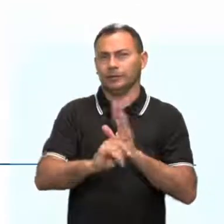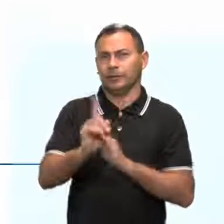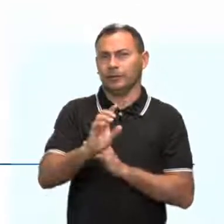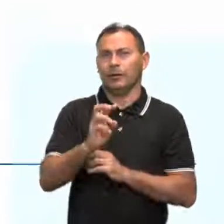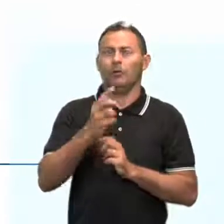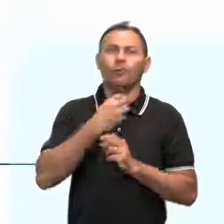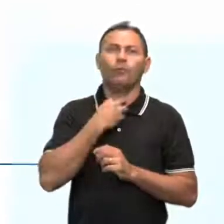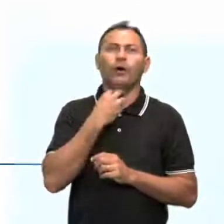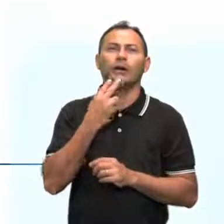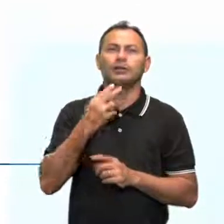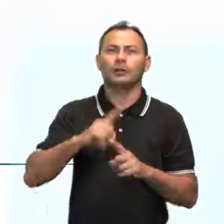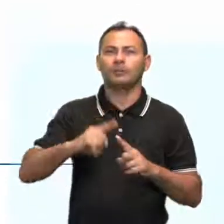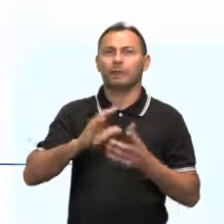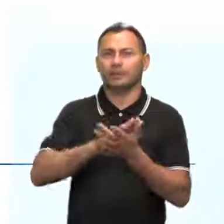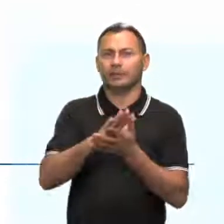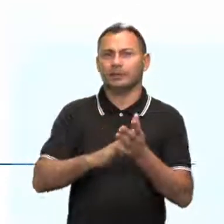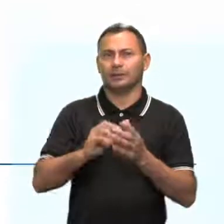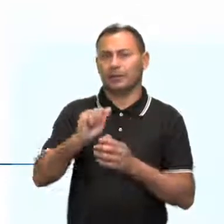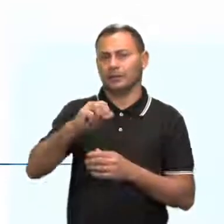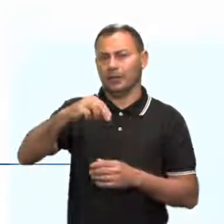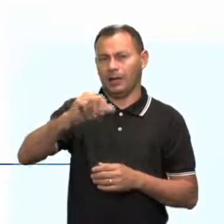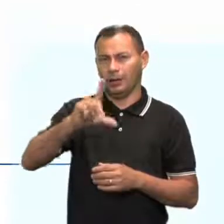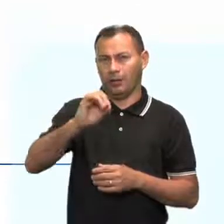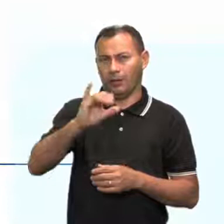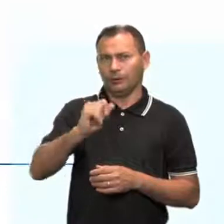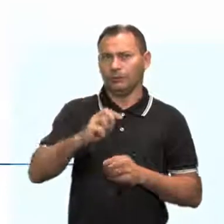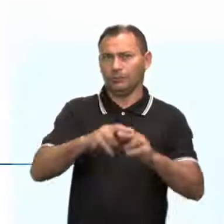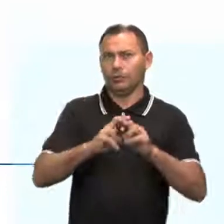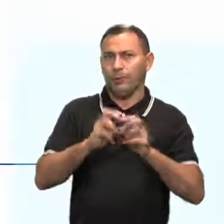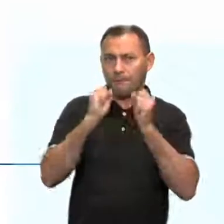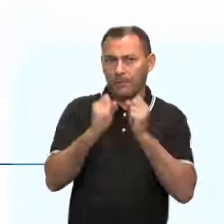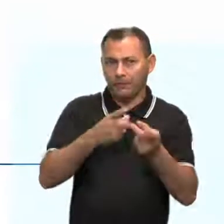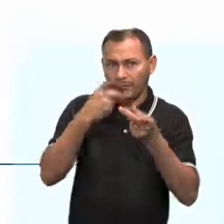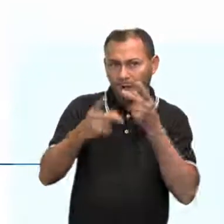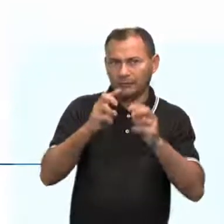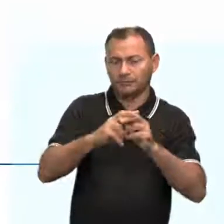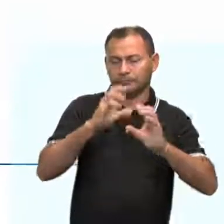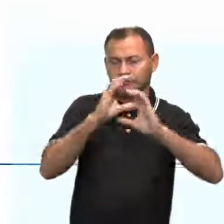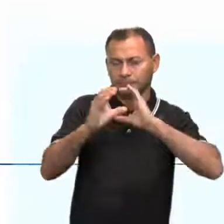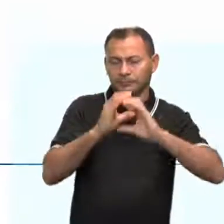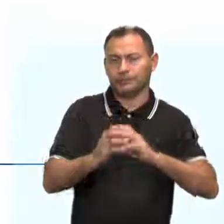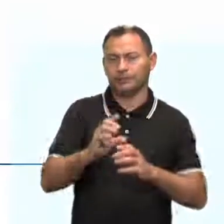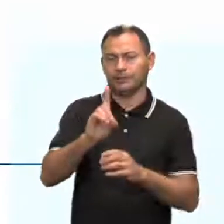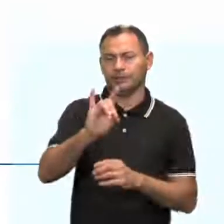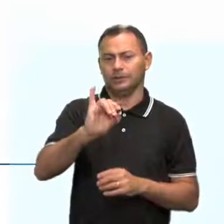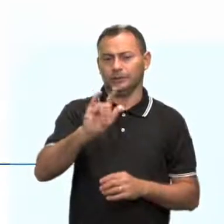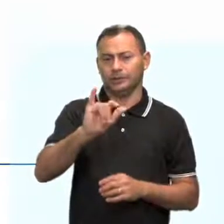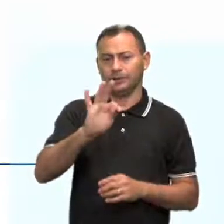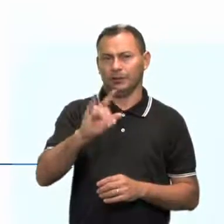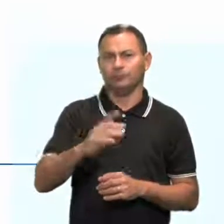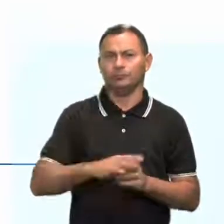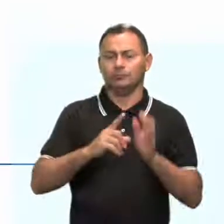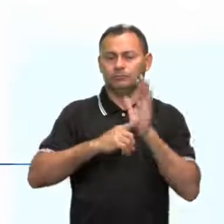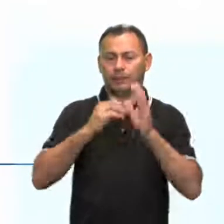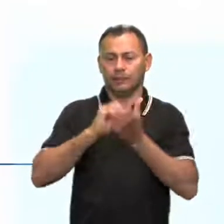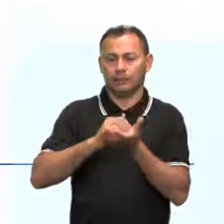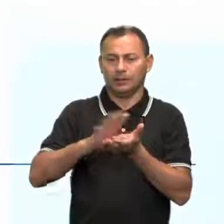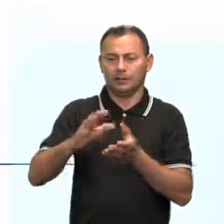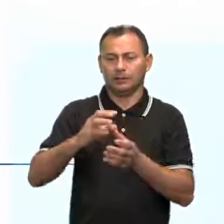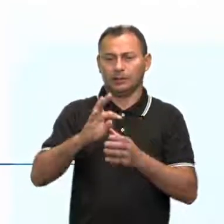somente voz. Não era mais nada analógico, por isso que eu posso, através da comunicação digital, mandar um texto